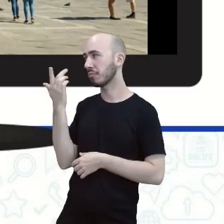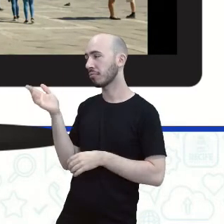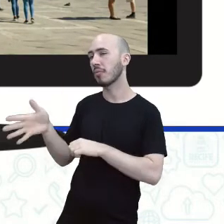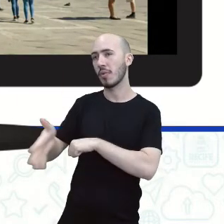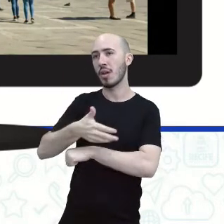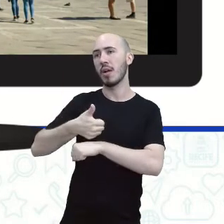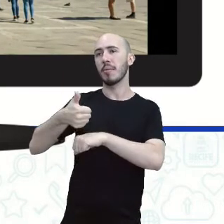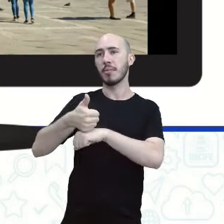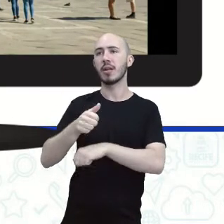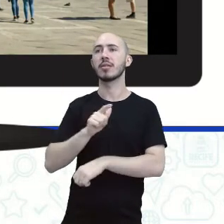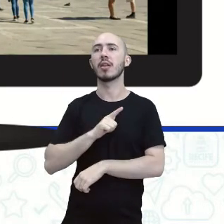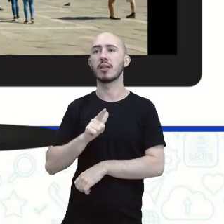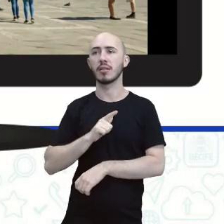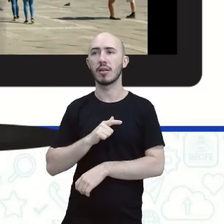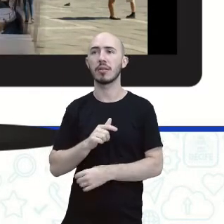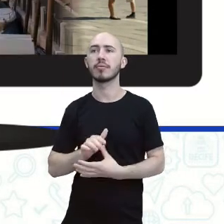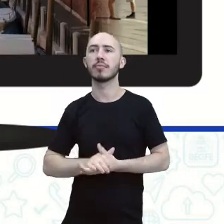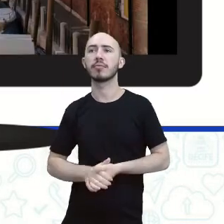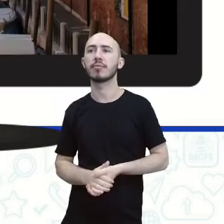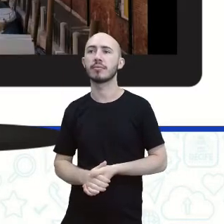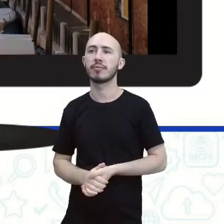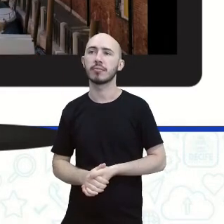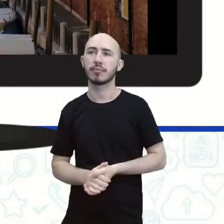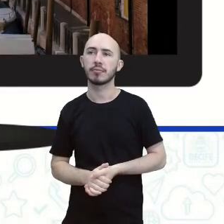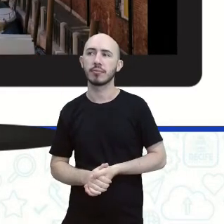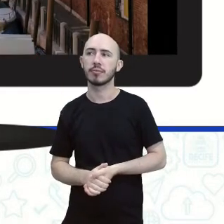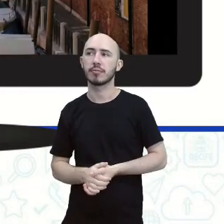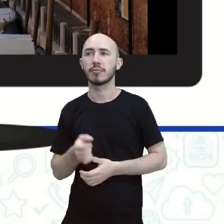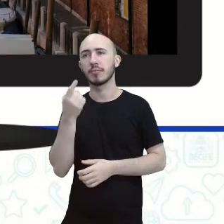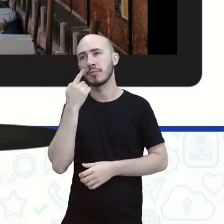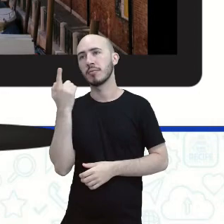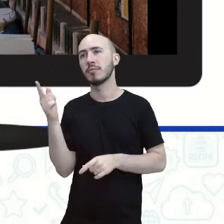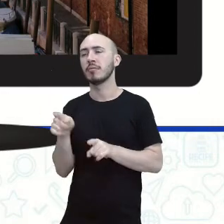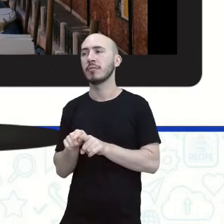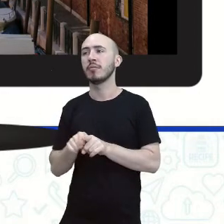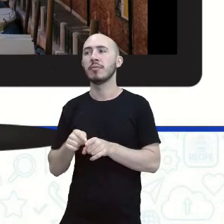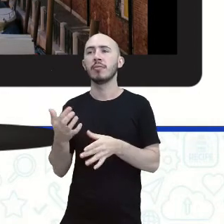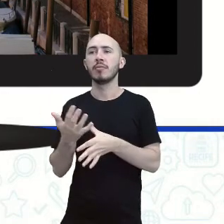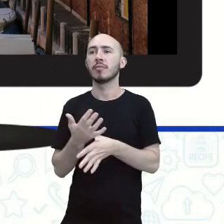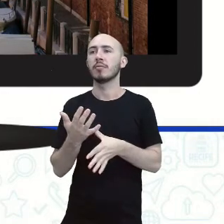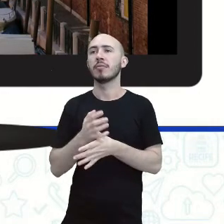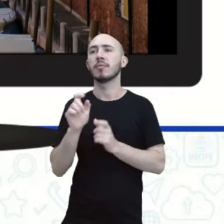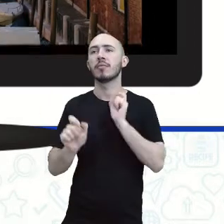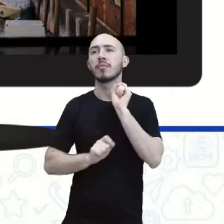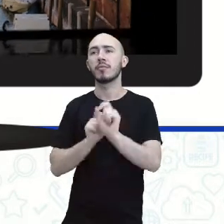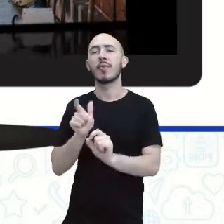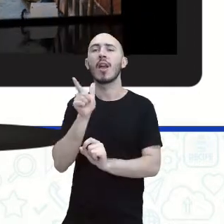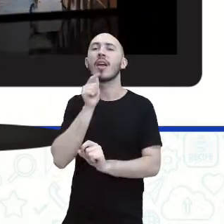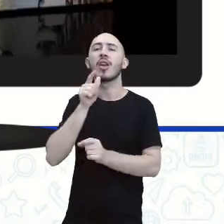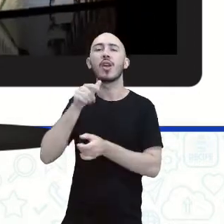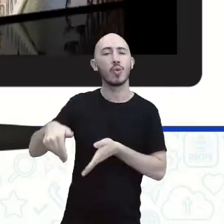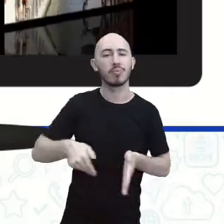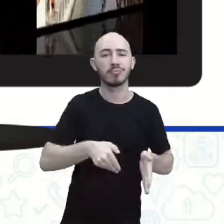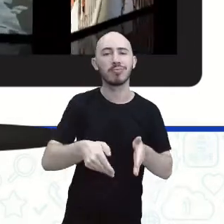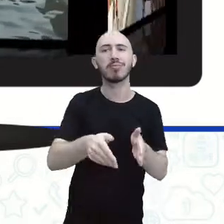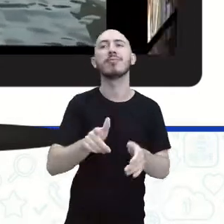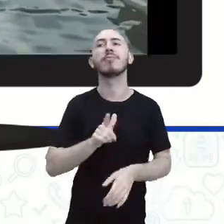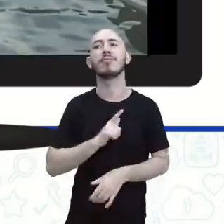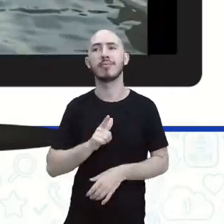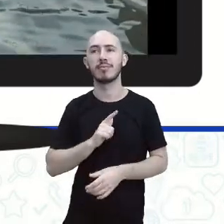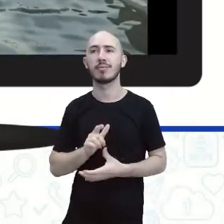baixa, ele na praça lá, para poder chegar, e aqui Veneza totalmente cortada aqui por rios. Conforme